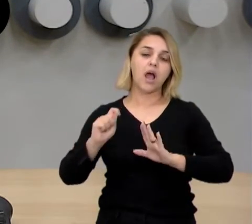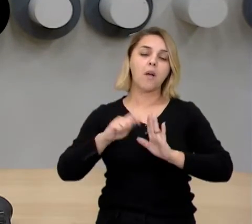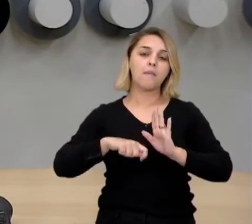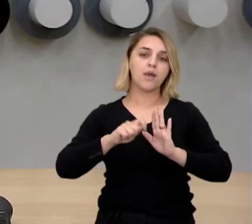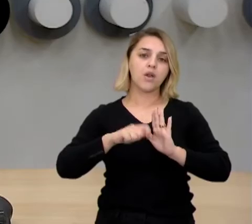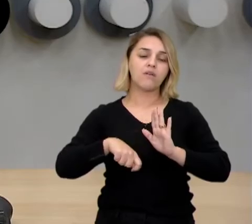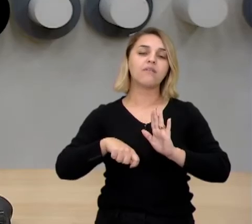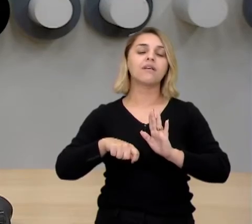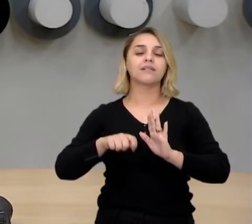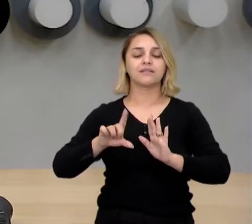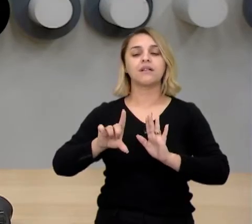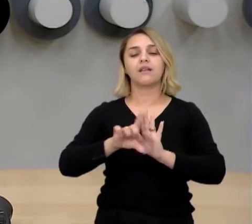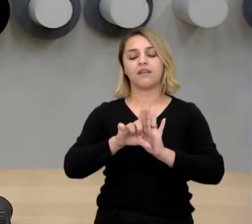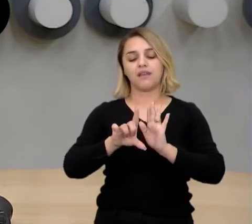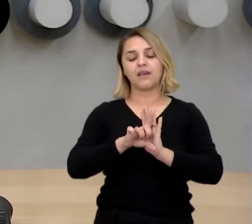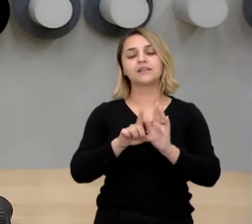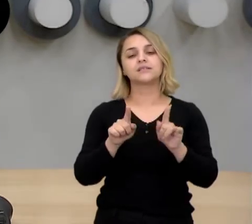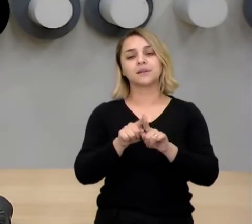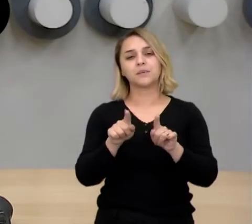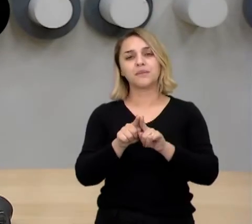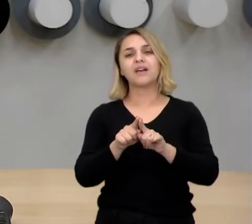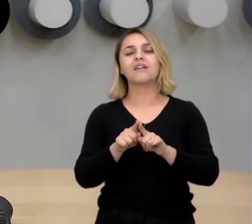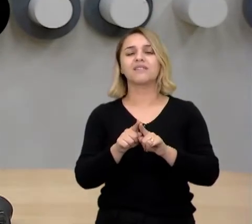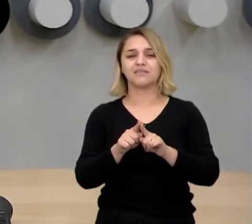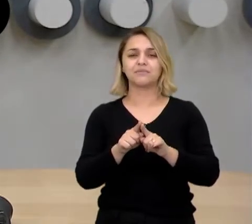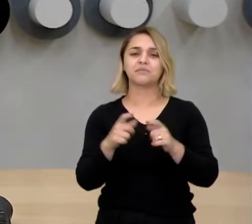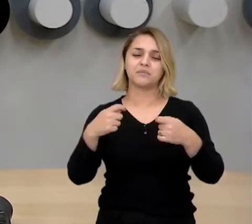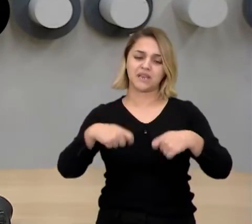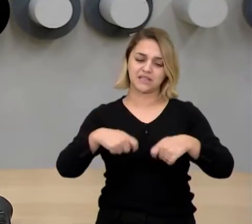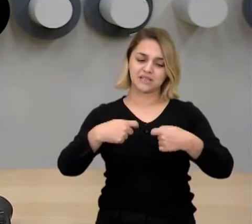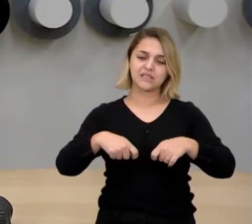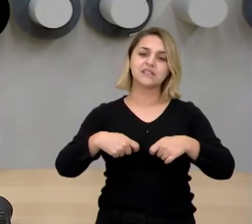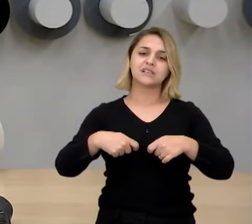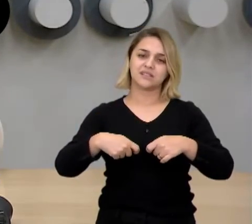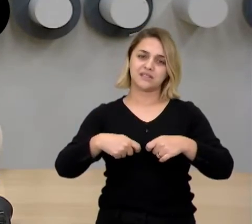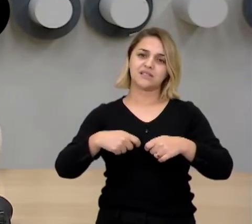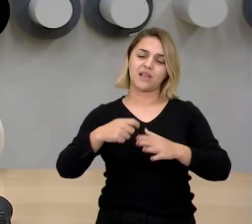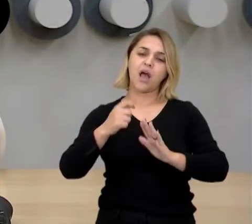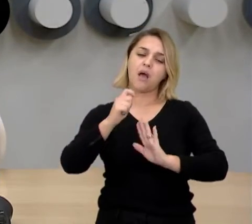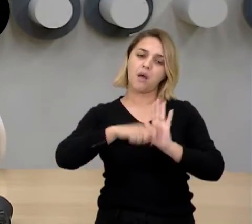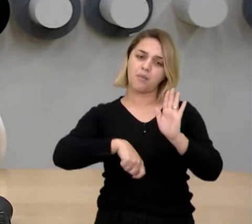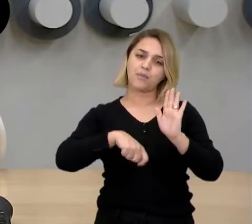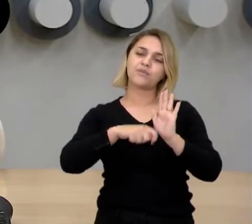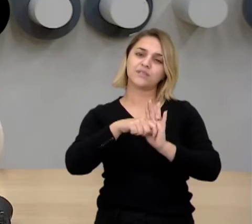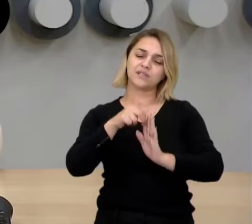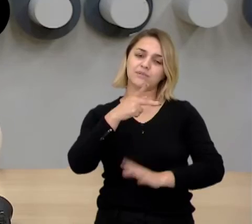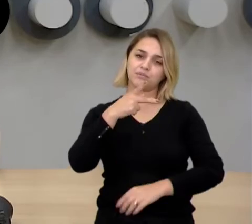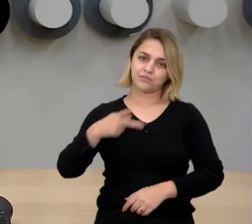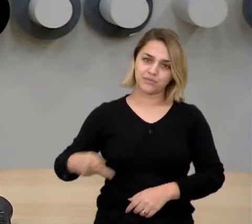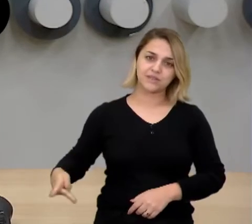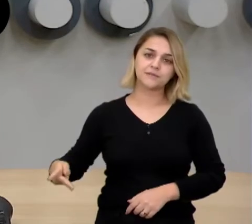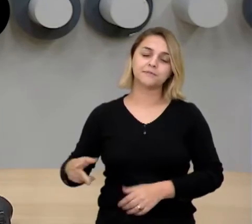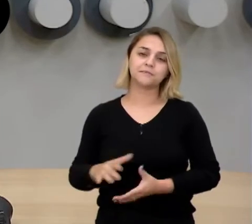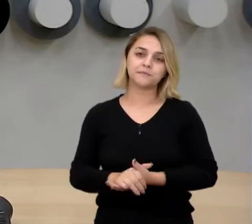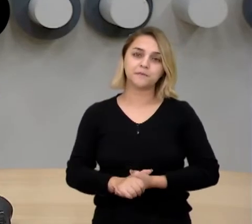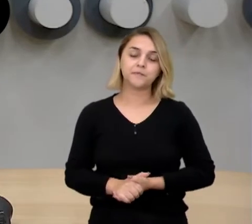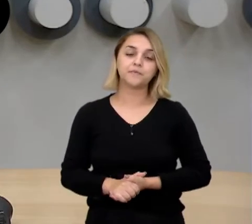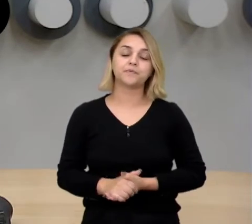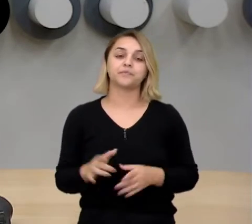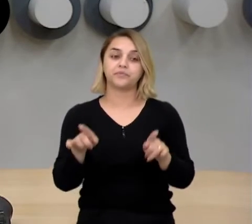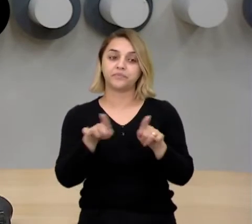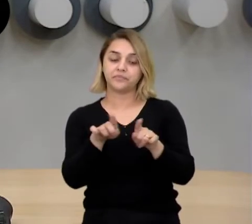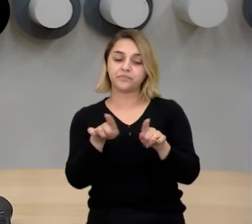como uma lei ordinária, ela também precisa passar pela sanção presidencial. Certo? As